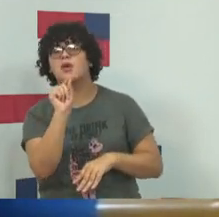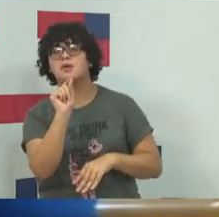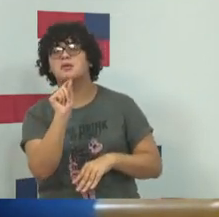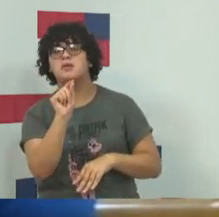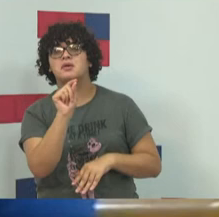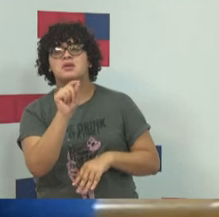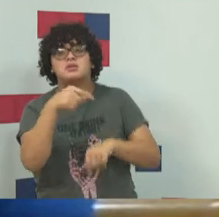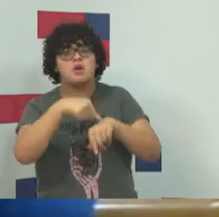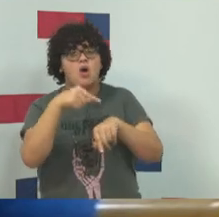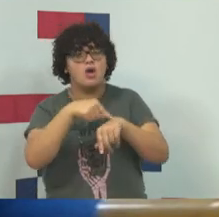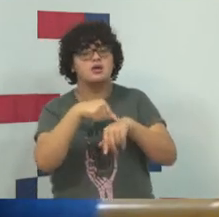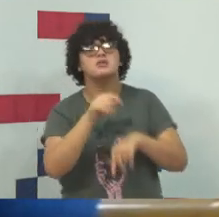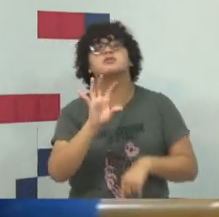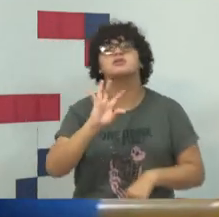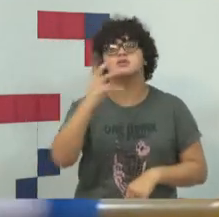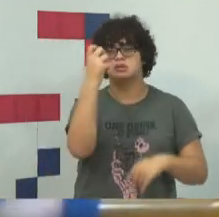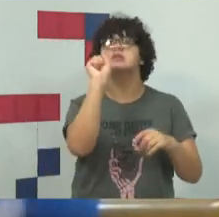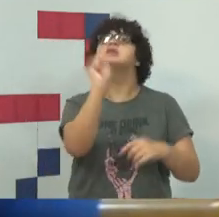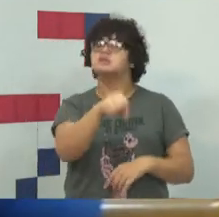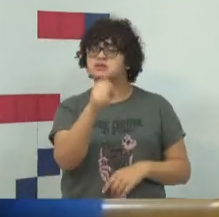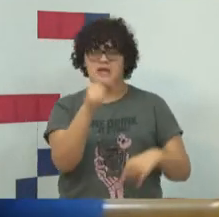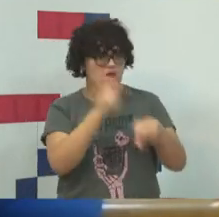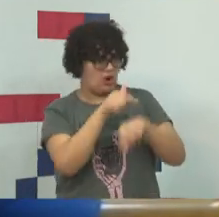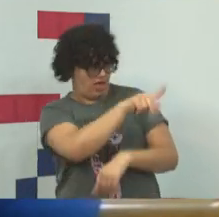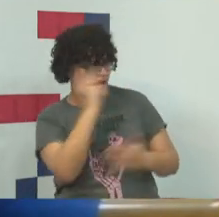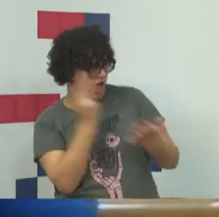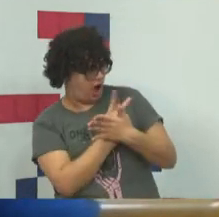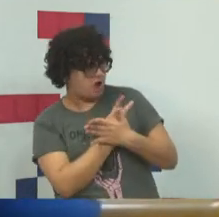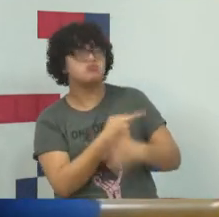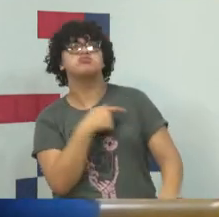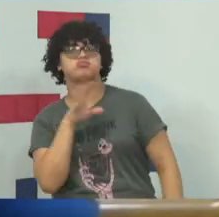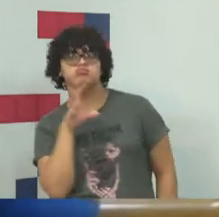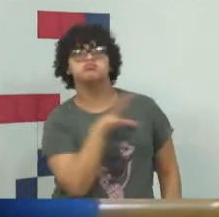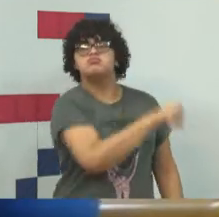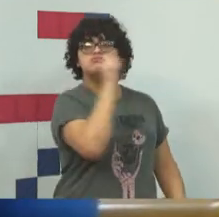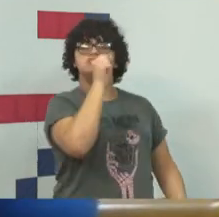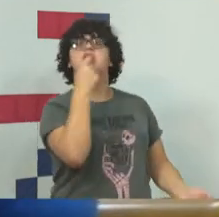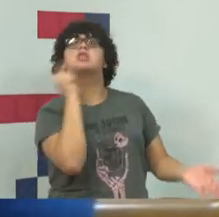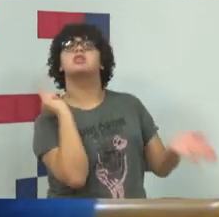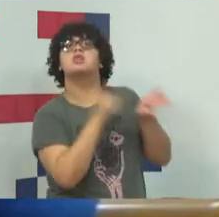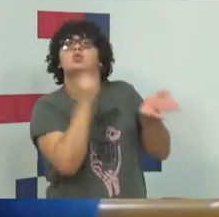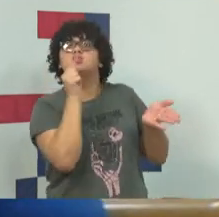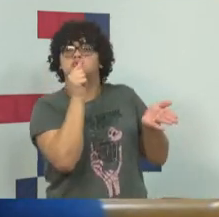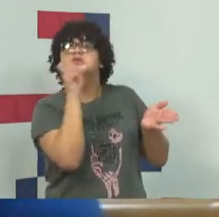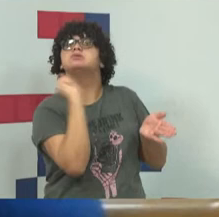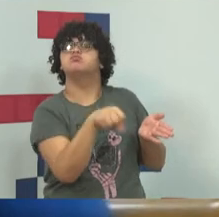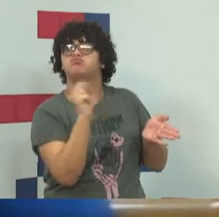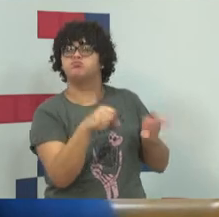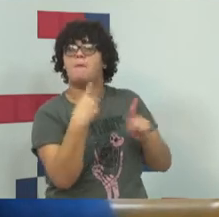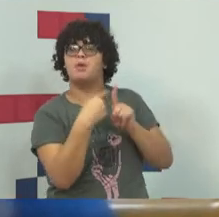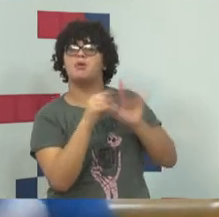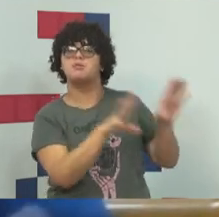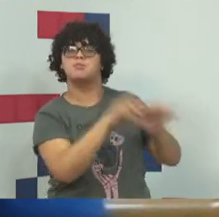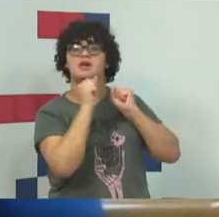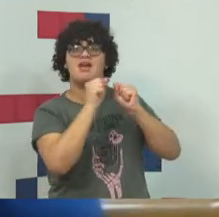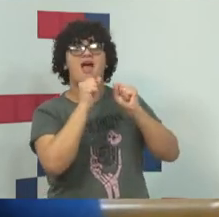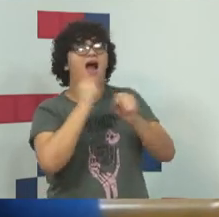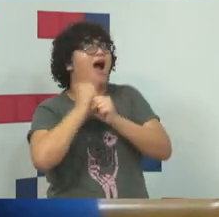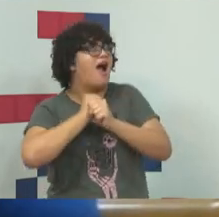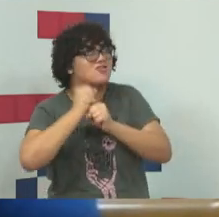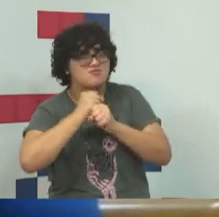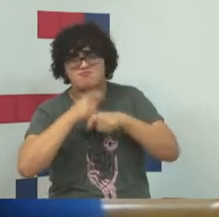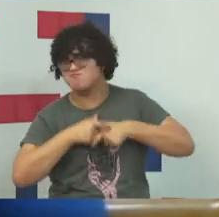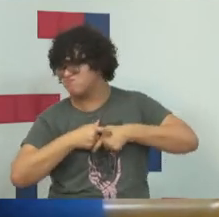vai ser penalizada sempre que ela cometer um crime, é mais importante do que ela saber que a pena vai ser enorme,